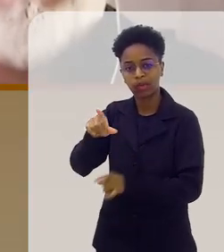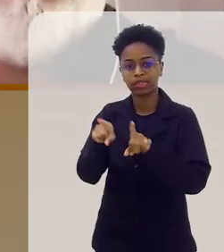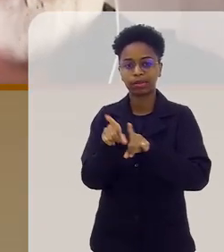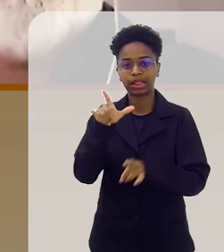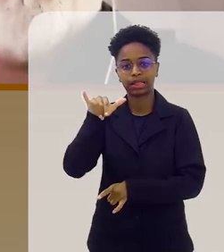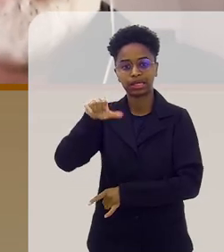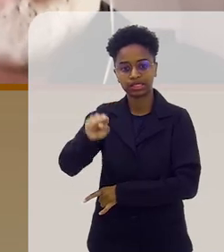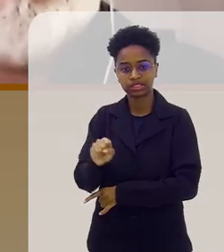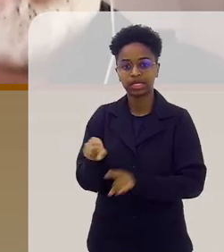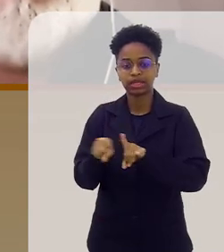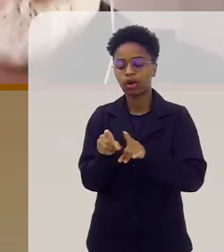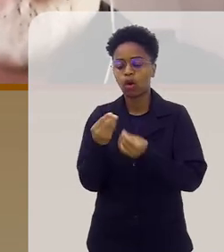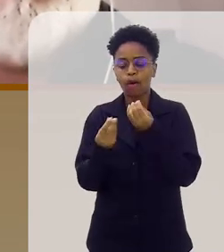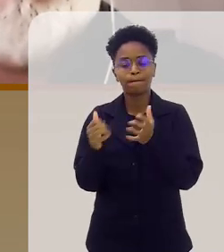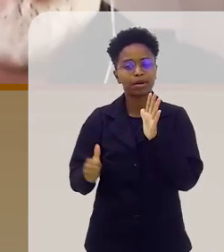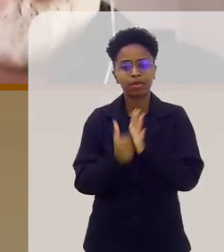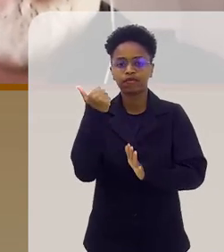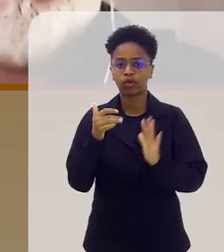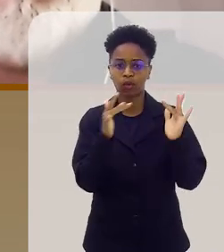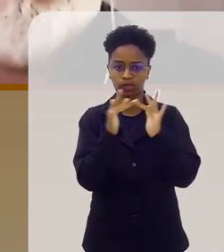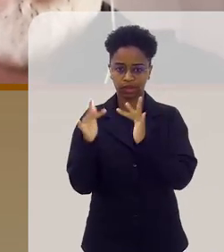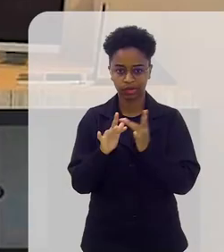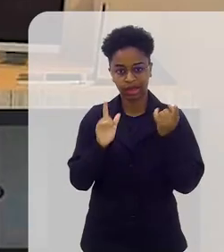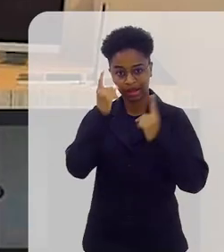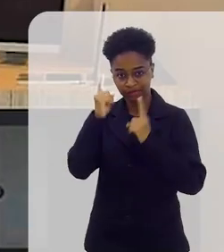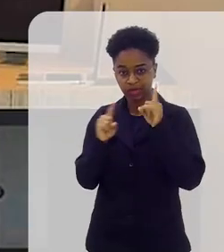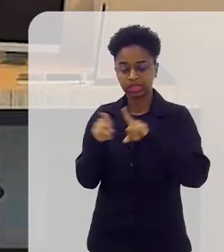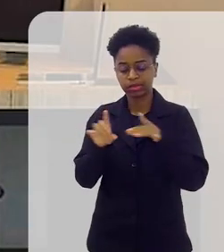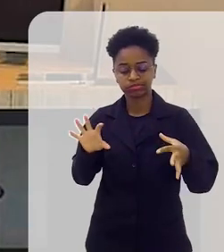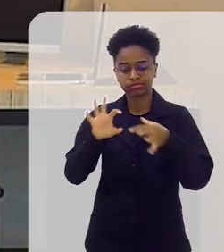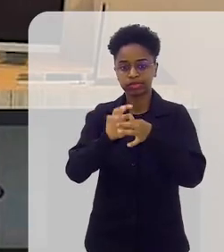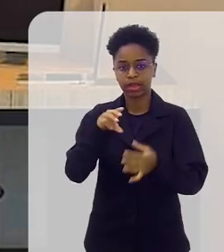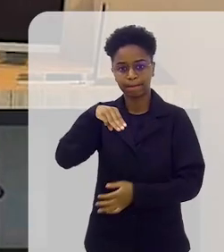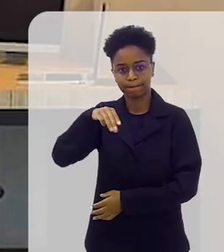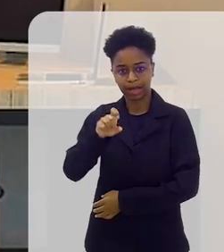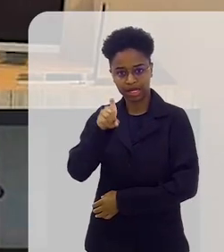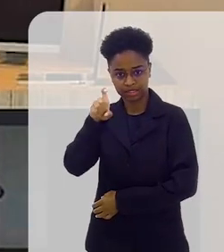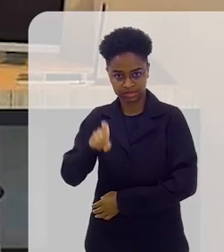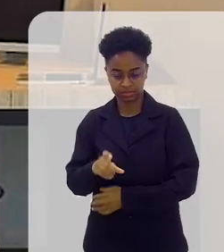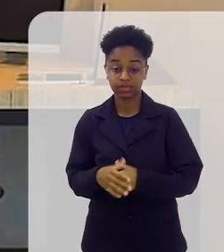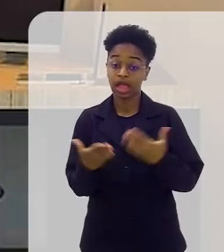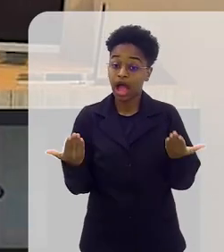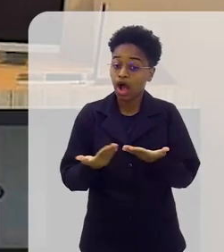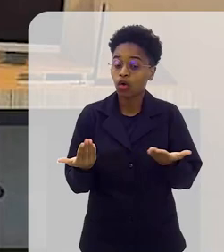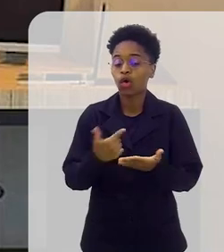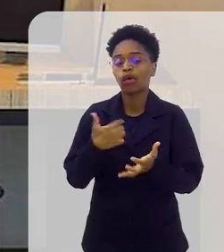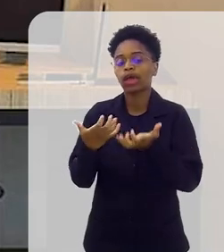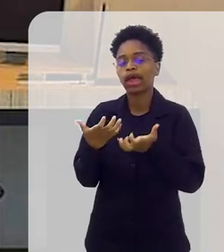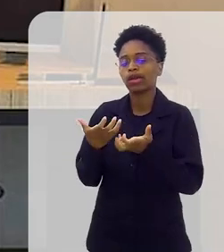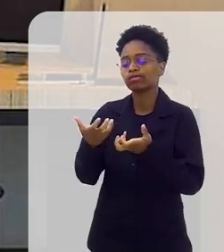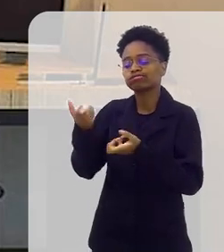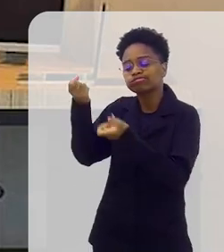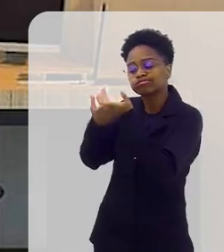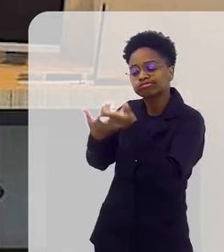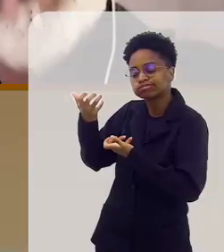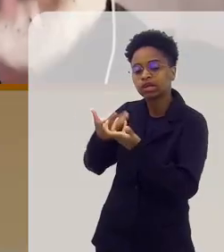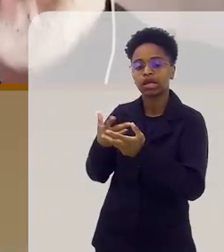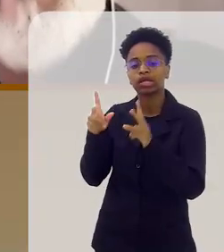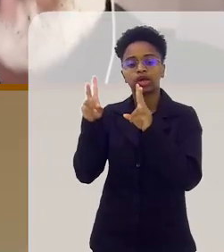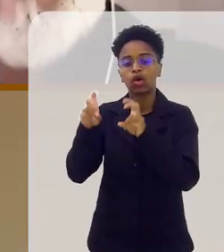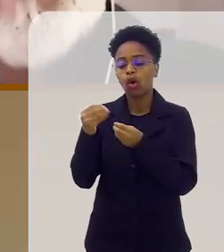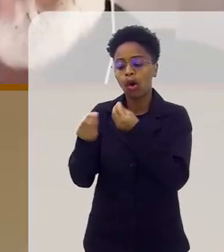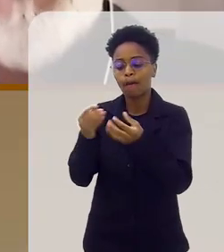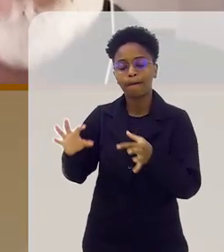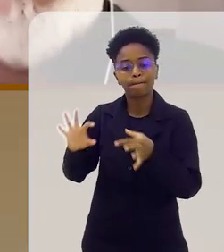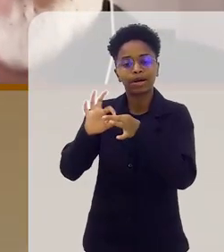no Lins, do primeiro contato com o carnaval e a parceria com o Maxi Lopes. Agora, né, o Mauro, eu queria que você contasse